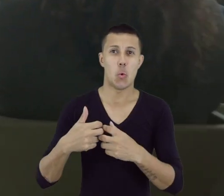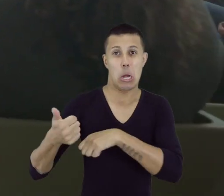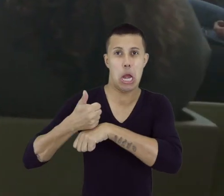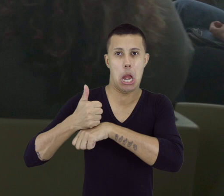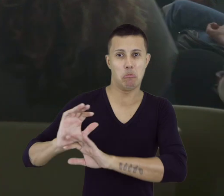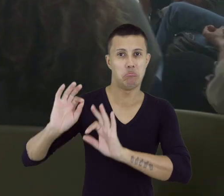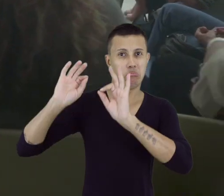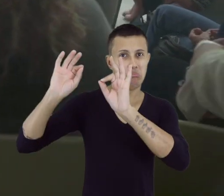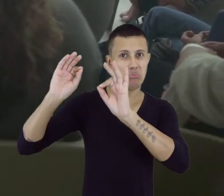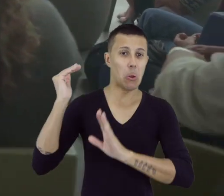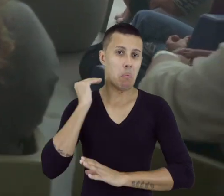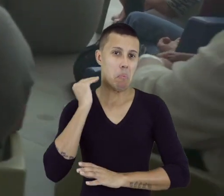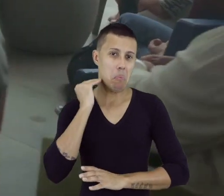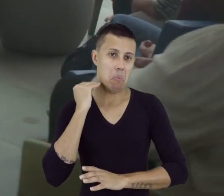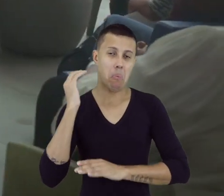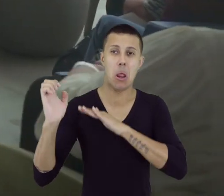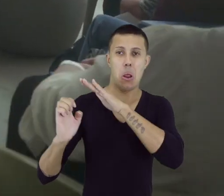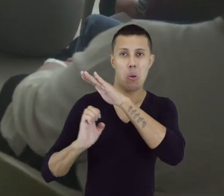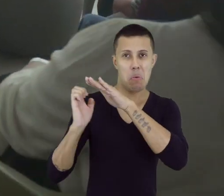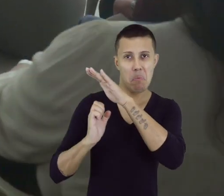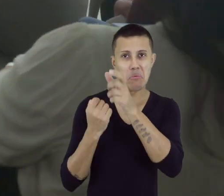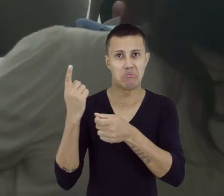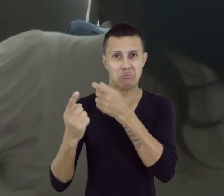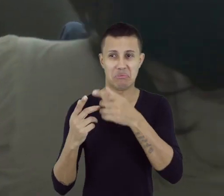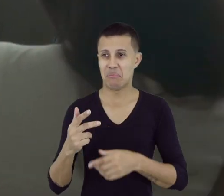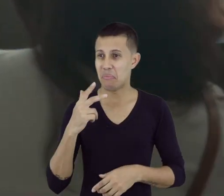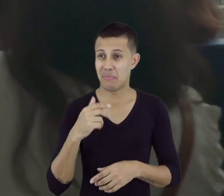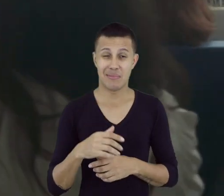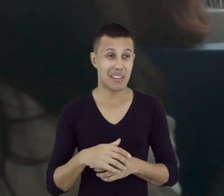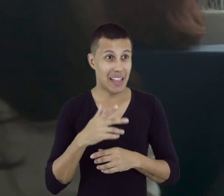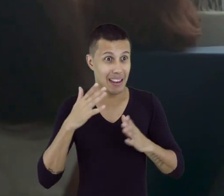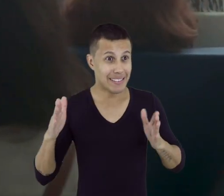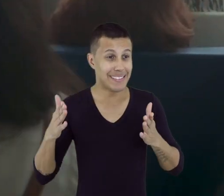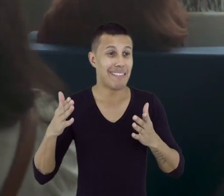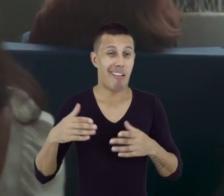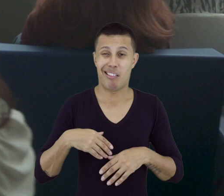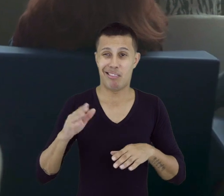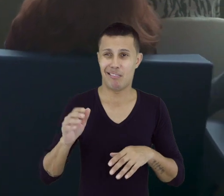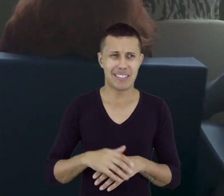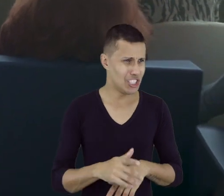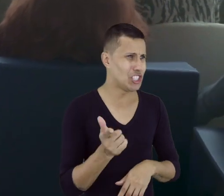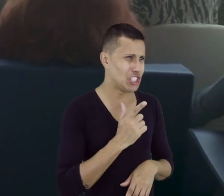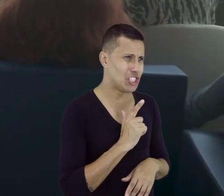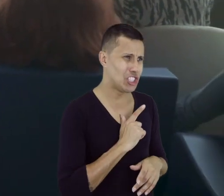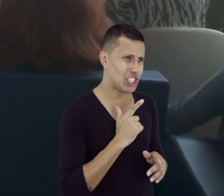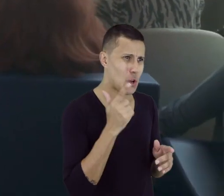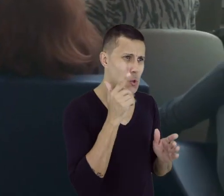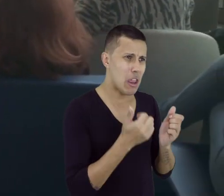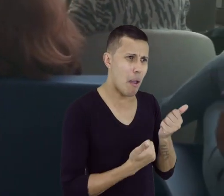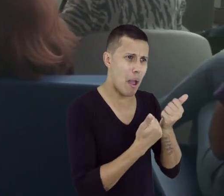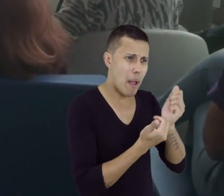altos cargos em alguns bancos, em algumas empresas. As pessoas pareciam sempre muito motivadas. né? Você tinha o seu pitch